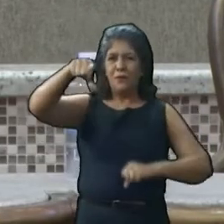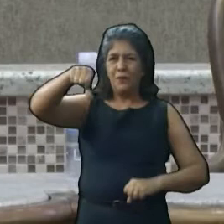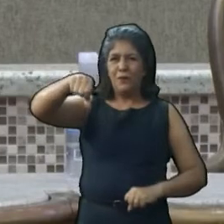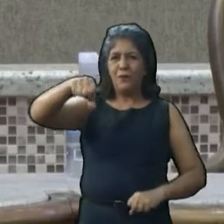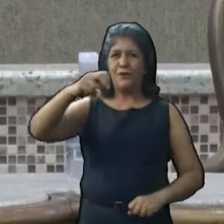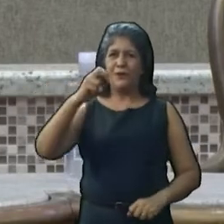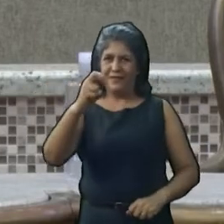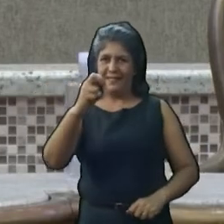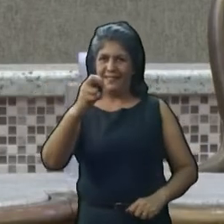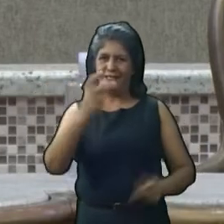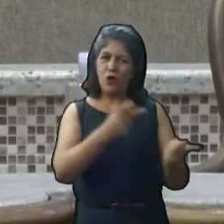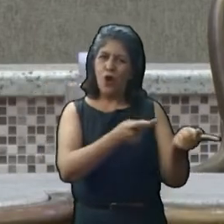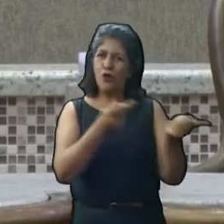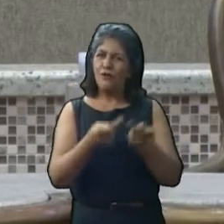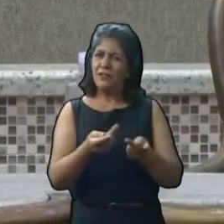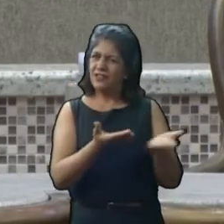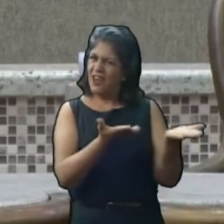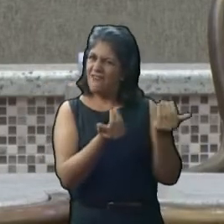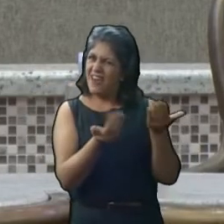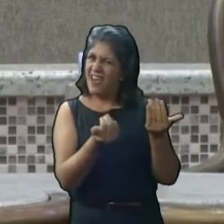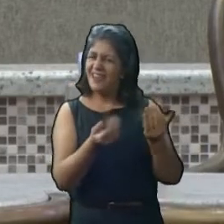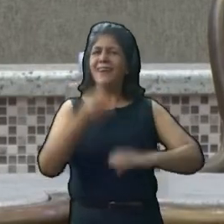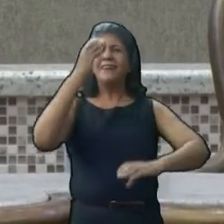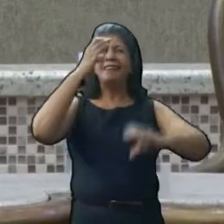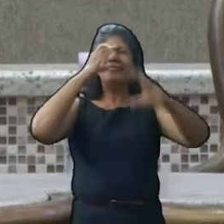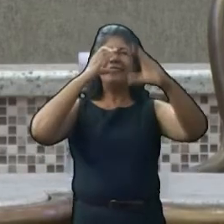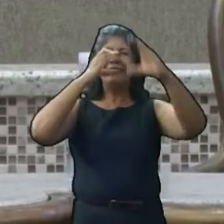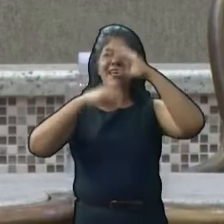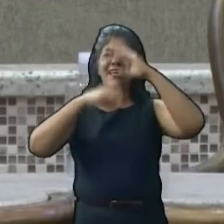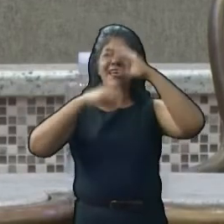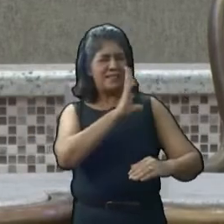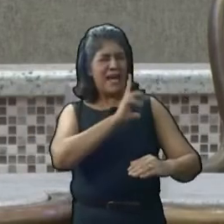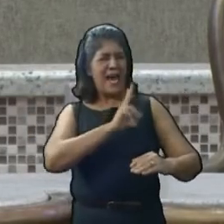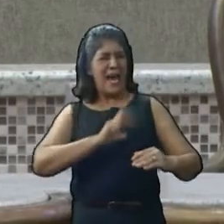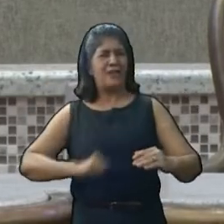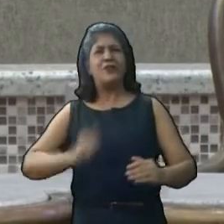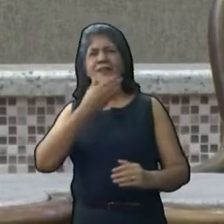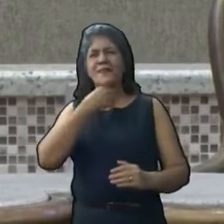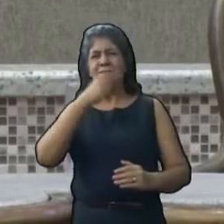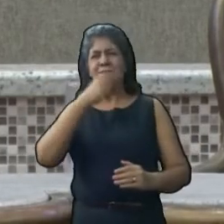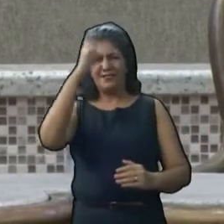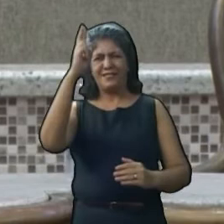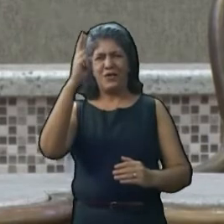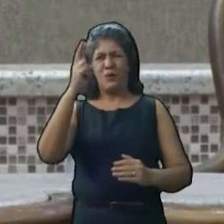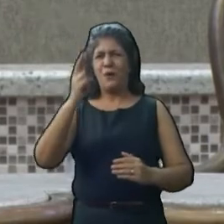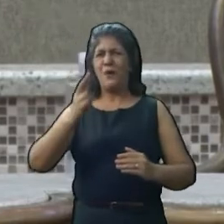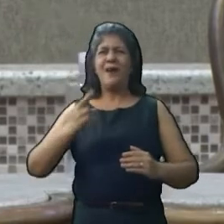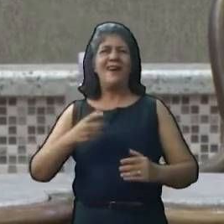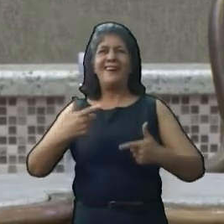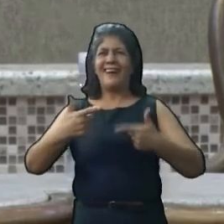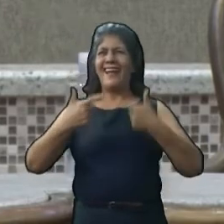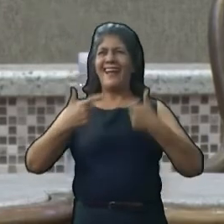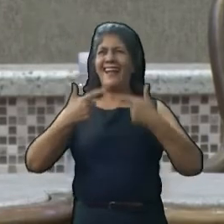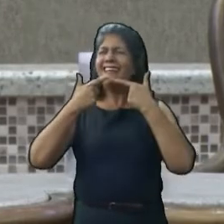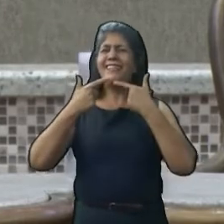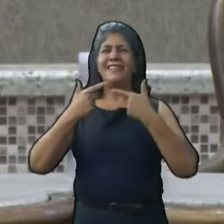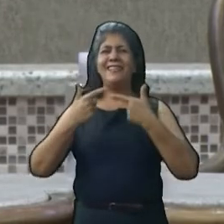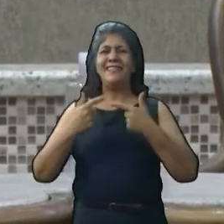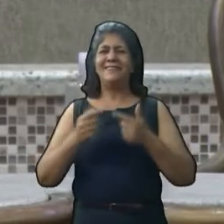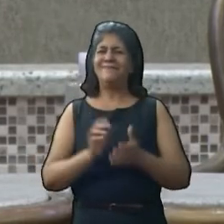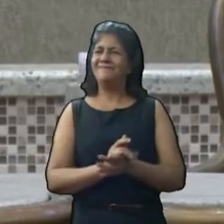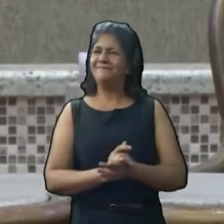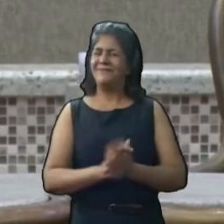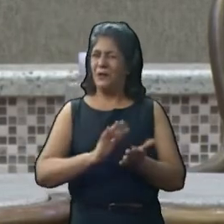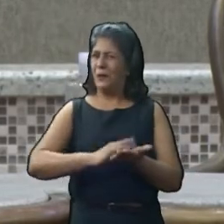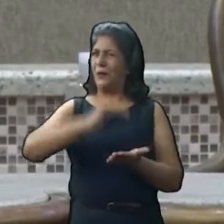e adoremos ao senhor com júbilo a rocha da nossa salvação glória seja